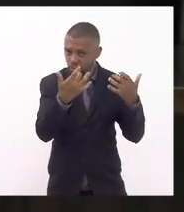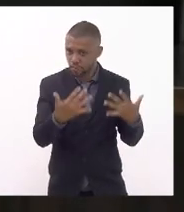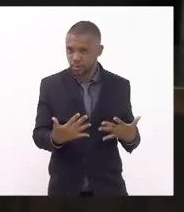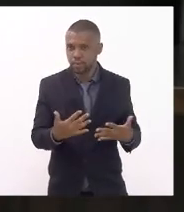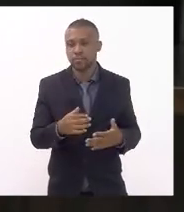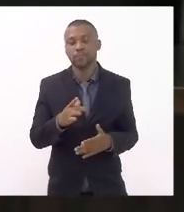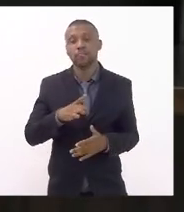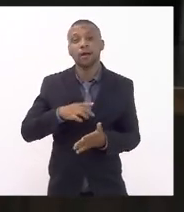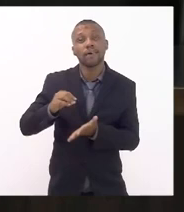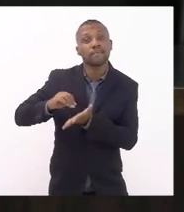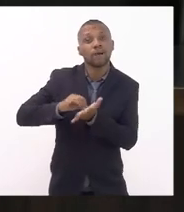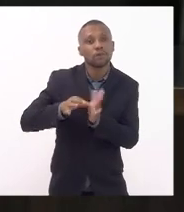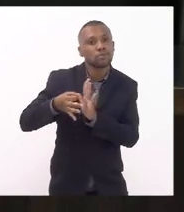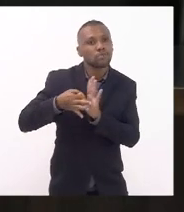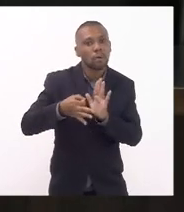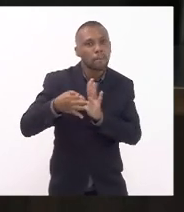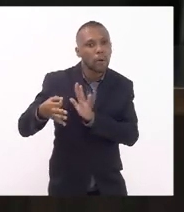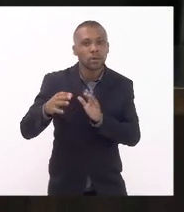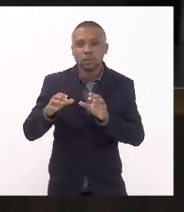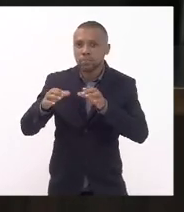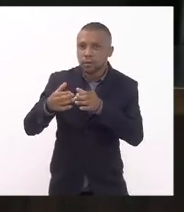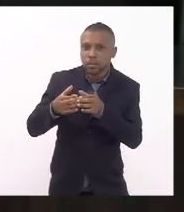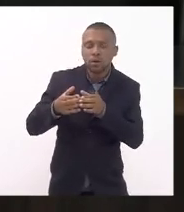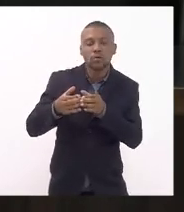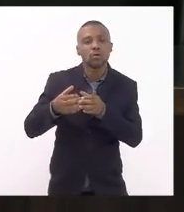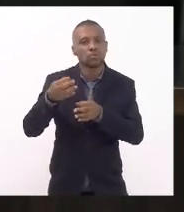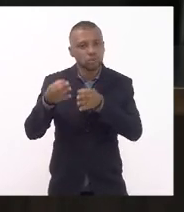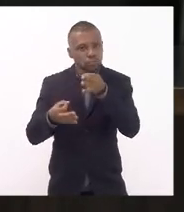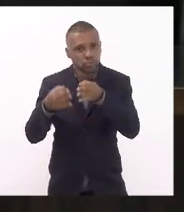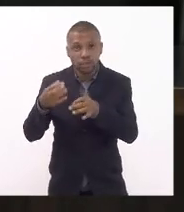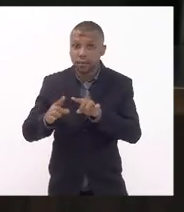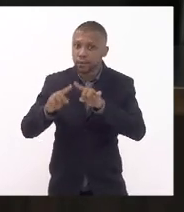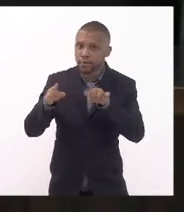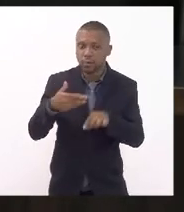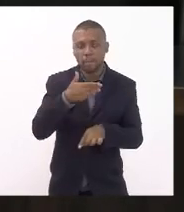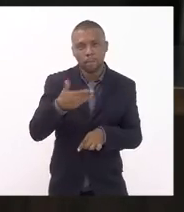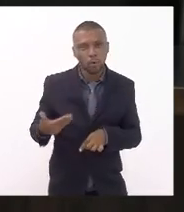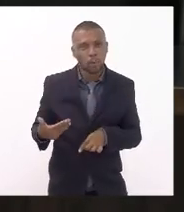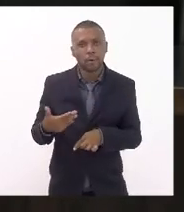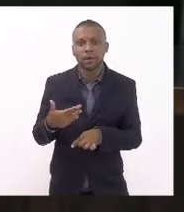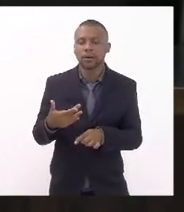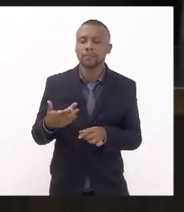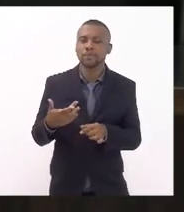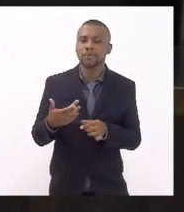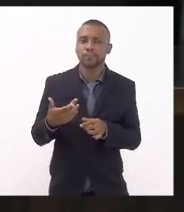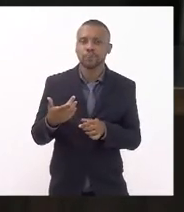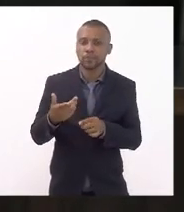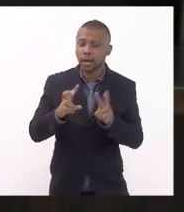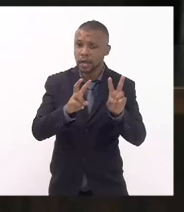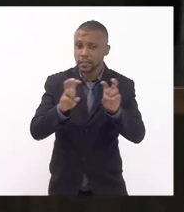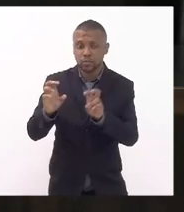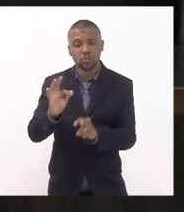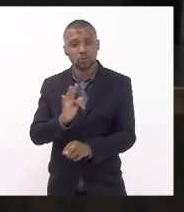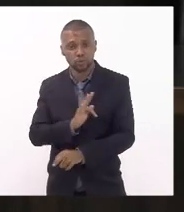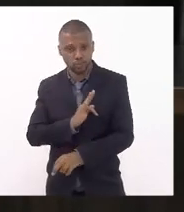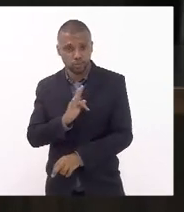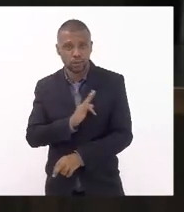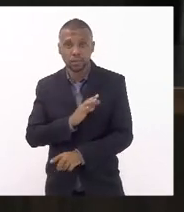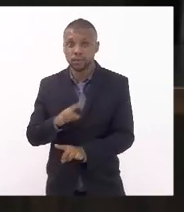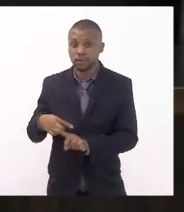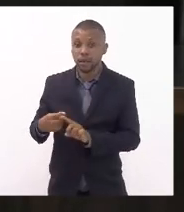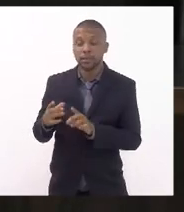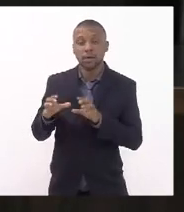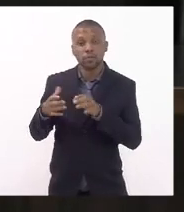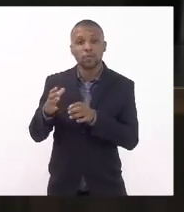Pendente de pareceres das comissões de Constituição e Justiça, de Servidores Públicos, Segurança Pública e Assuntos de Polícia e da Comissão